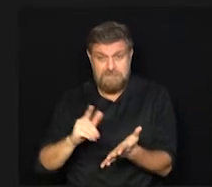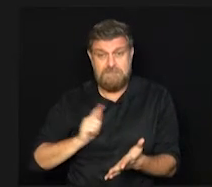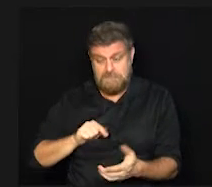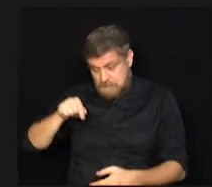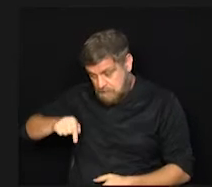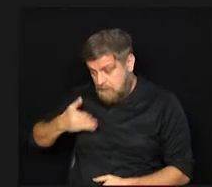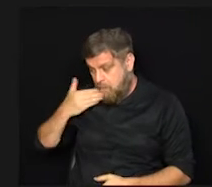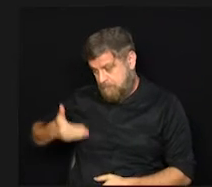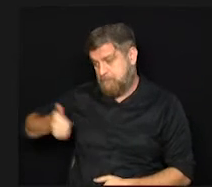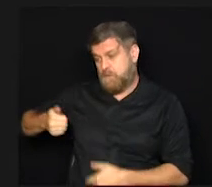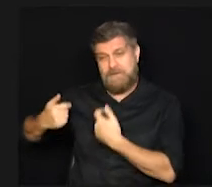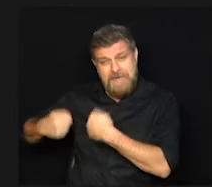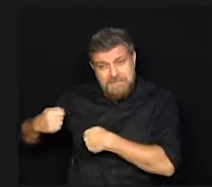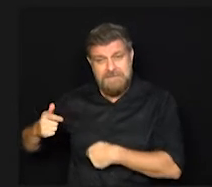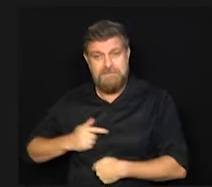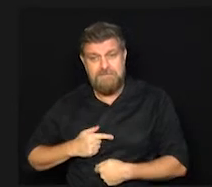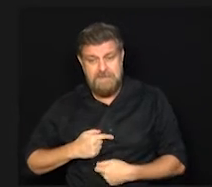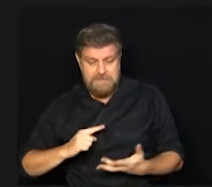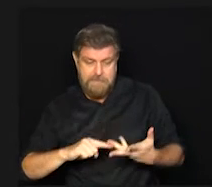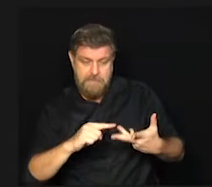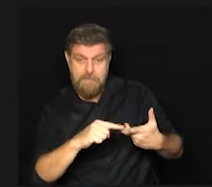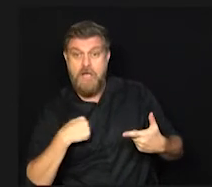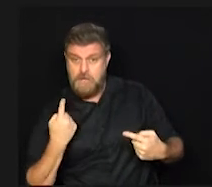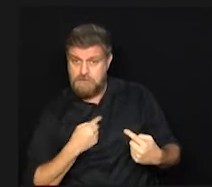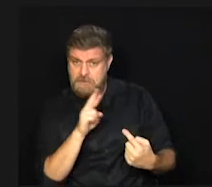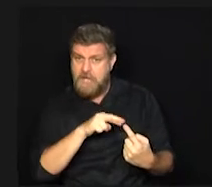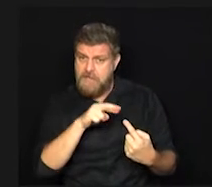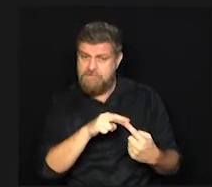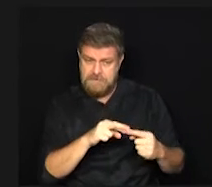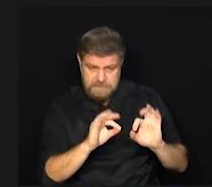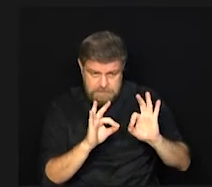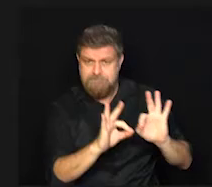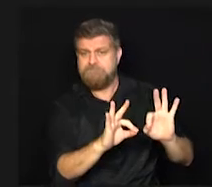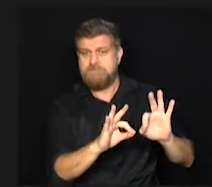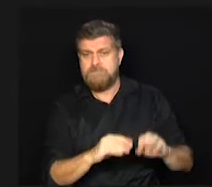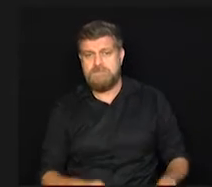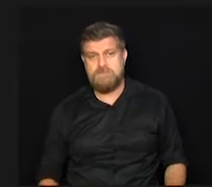melhorar, mas em outros somos, sim, referência.